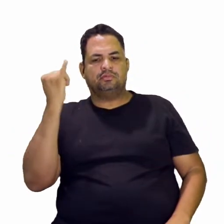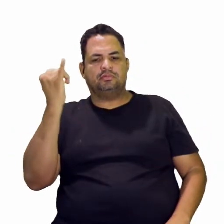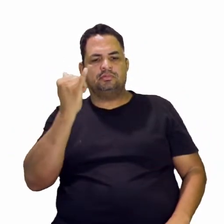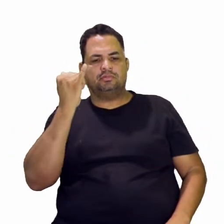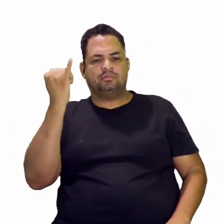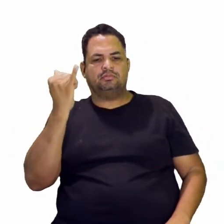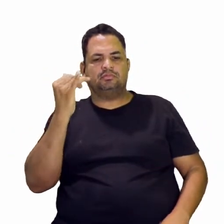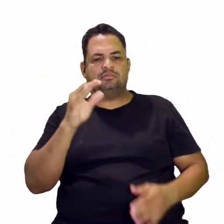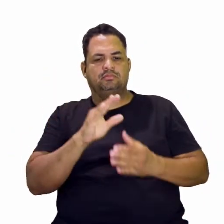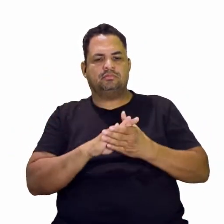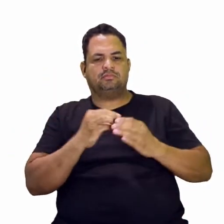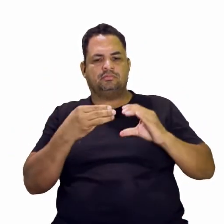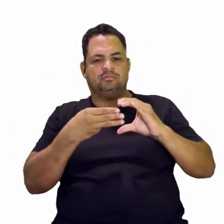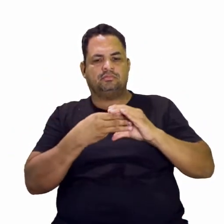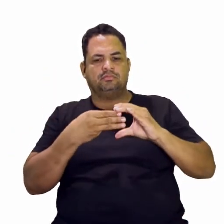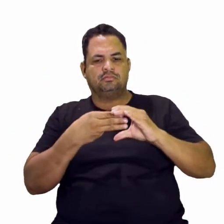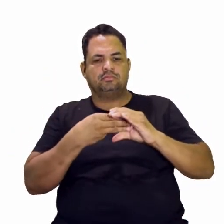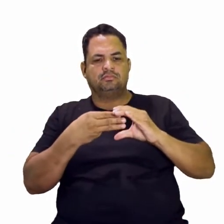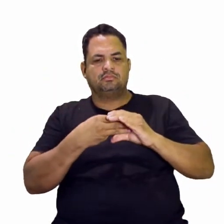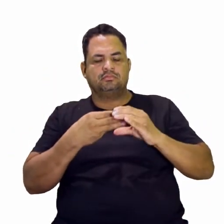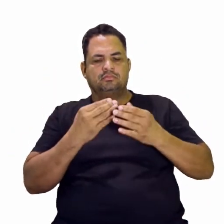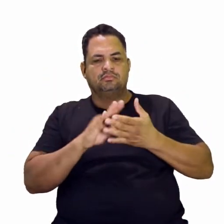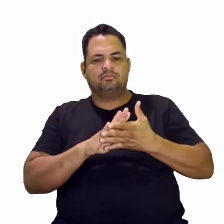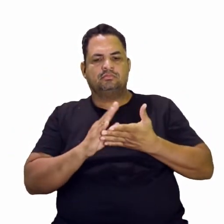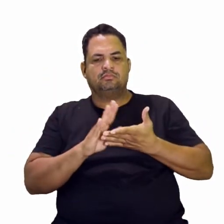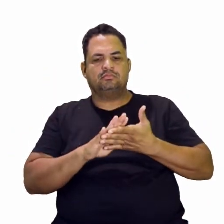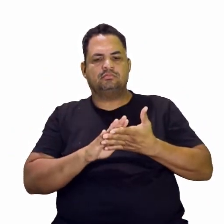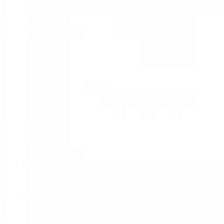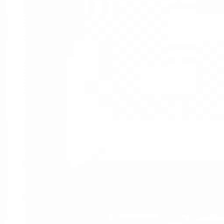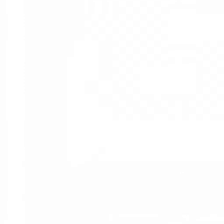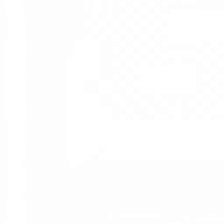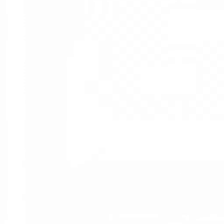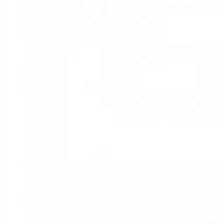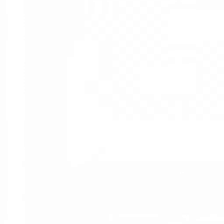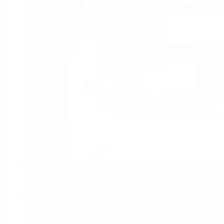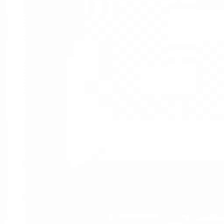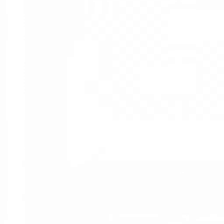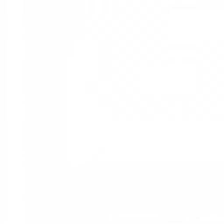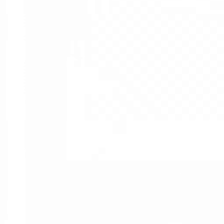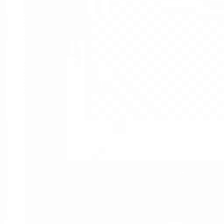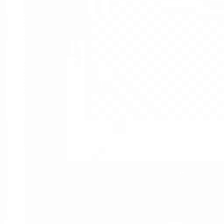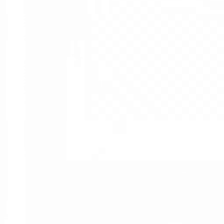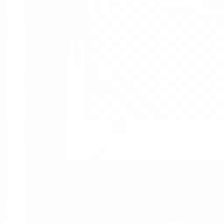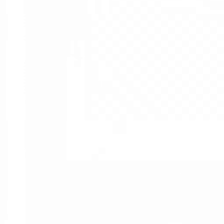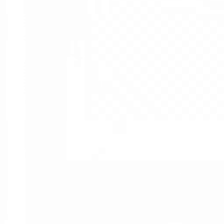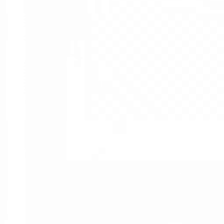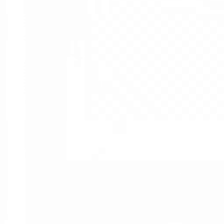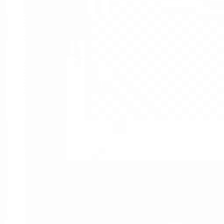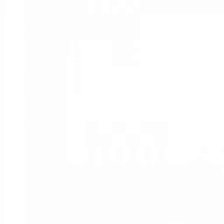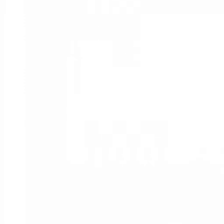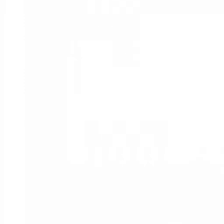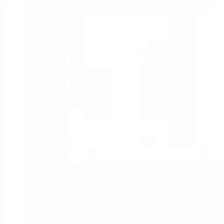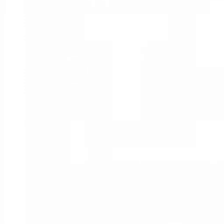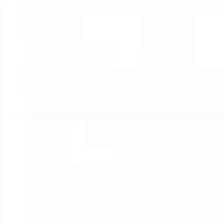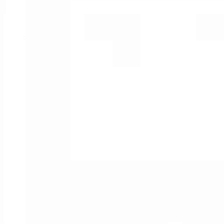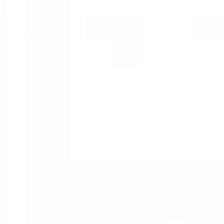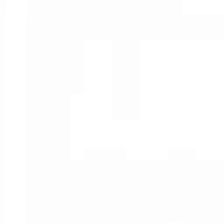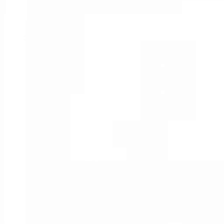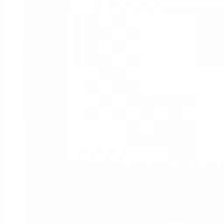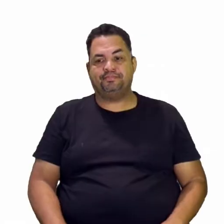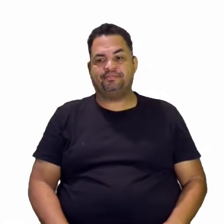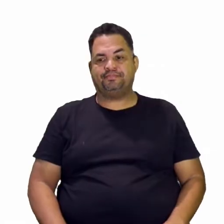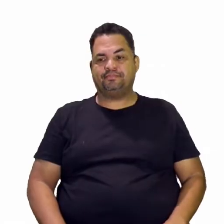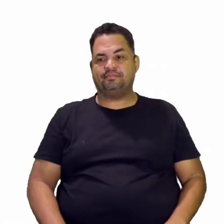importantes componentes das membranas biológicas e de muitas organelas celulares. Então, vamos